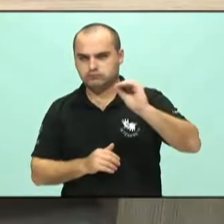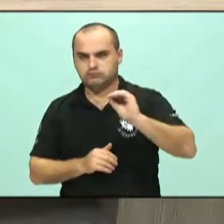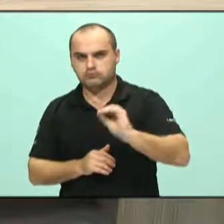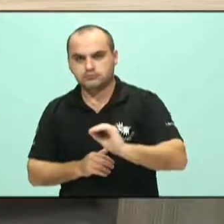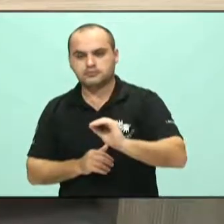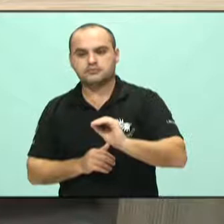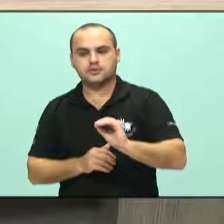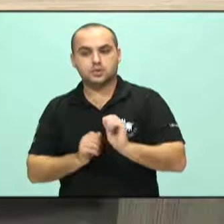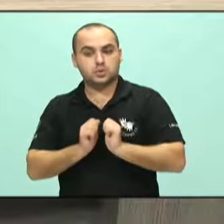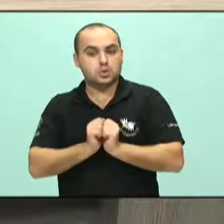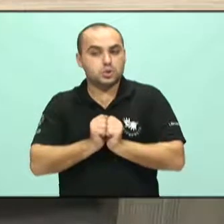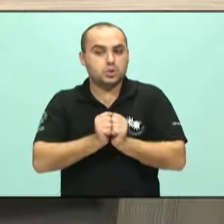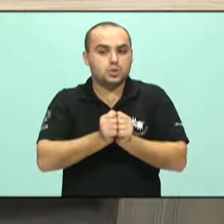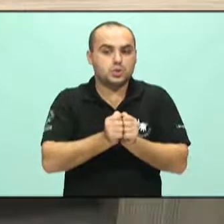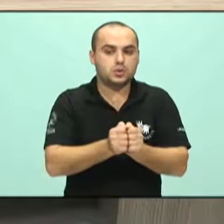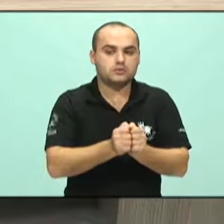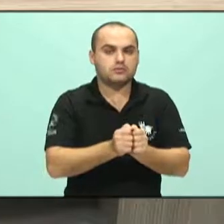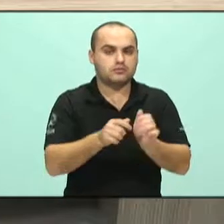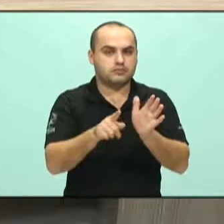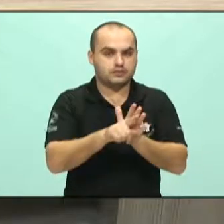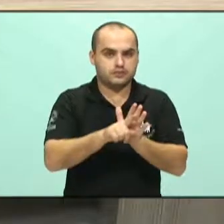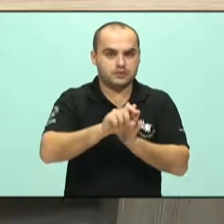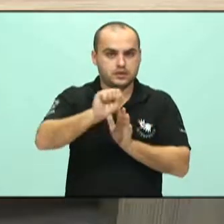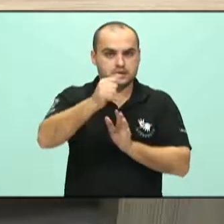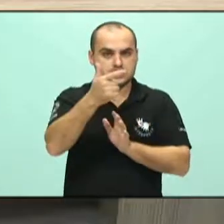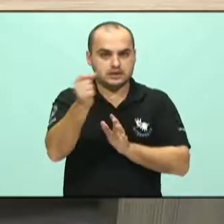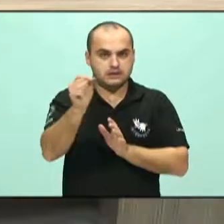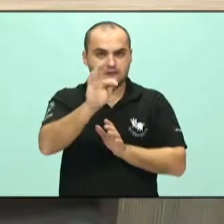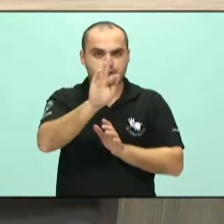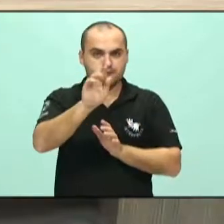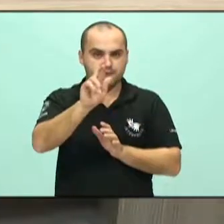fundador de São Francisco do Sul